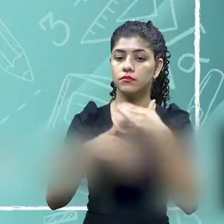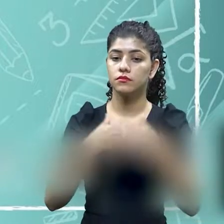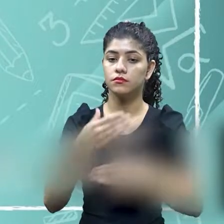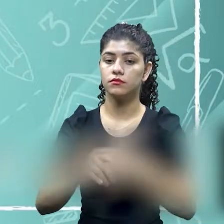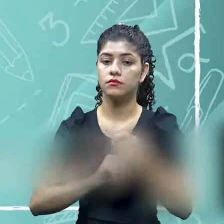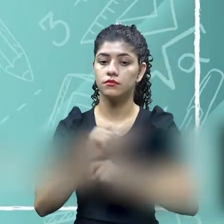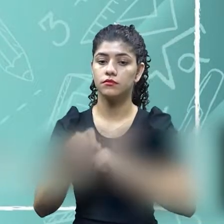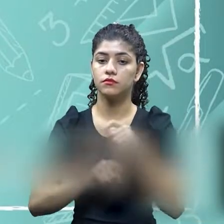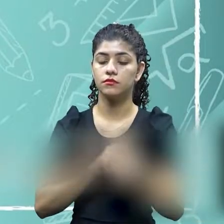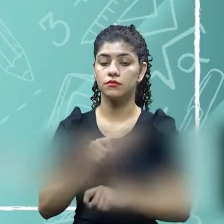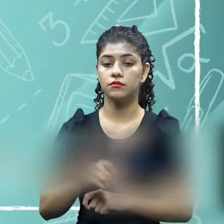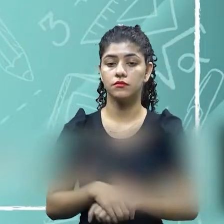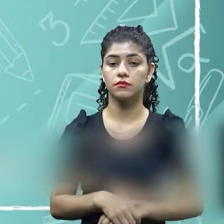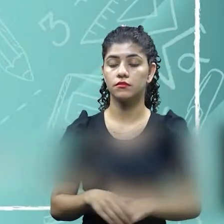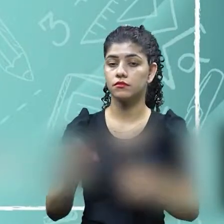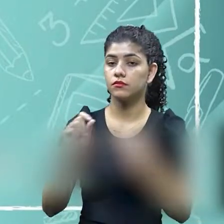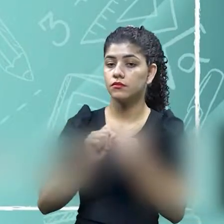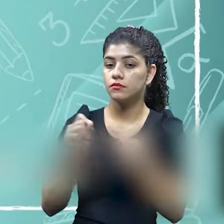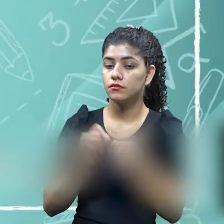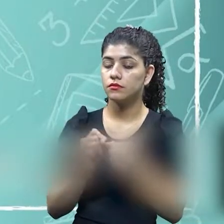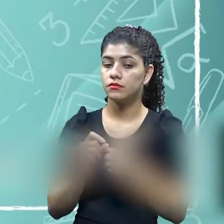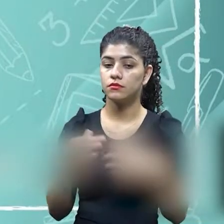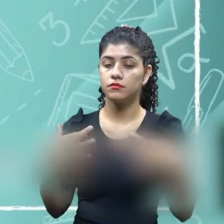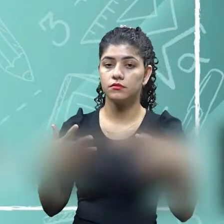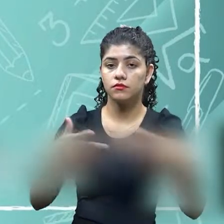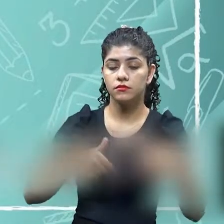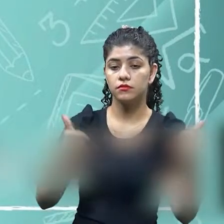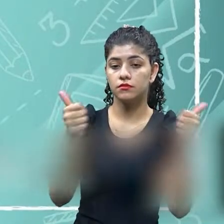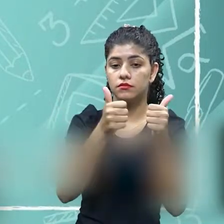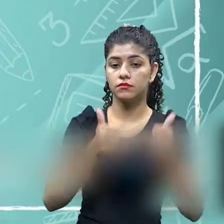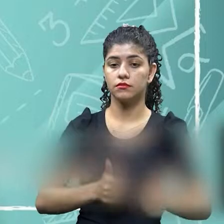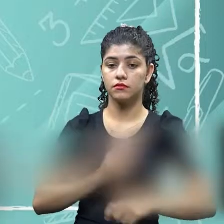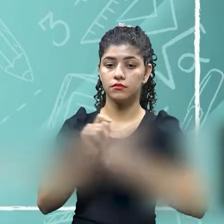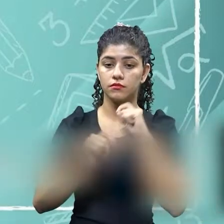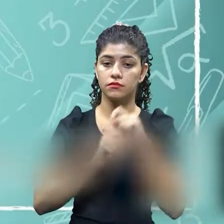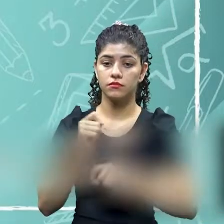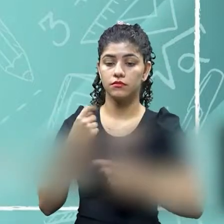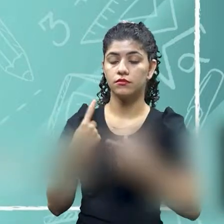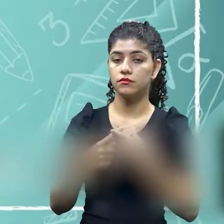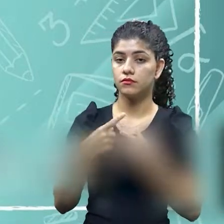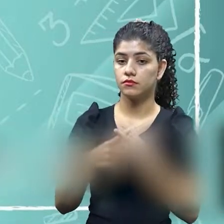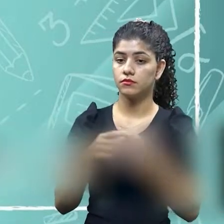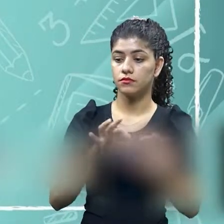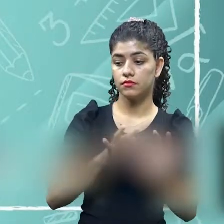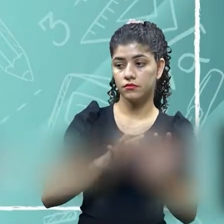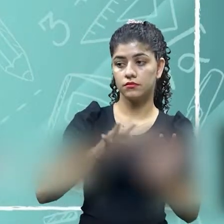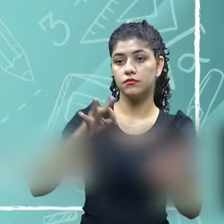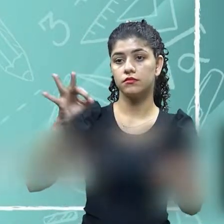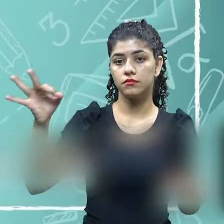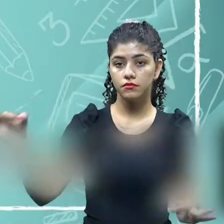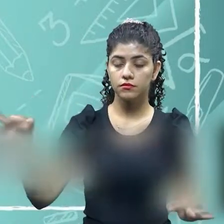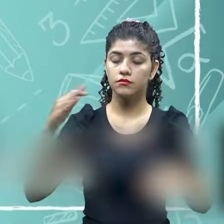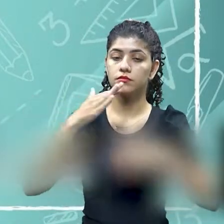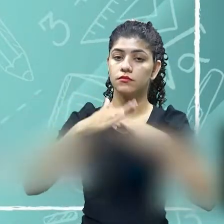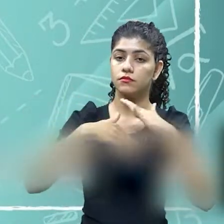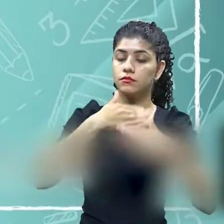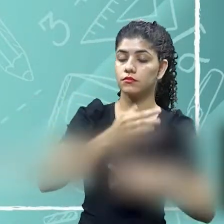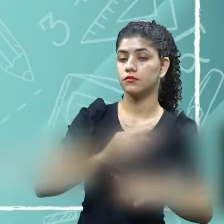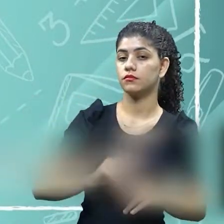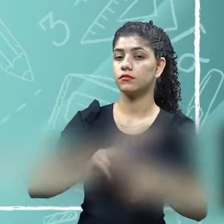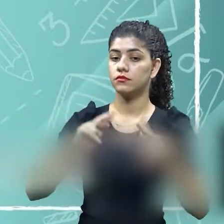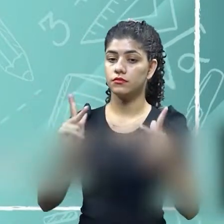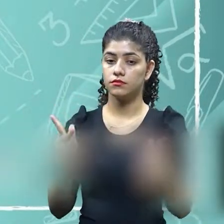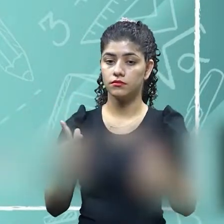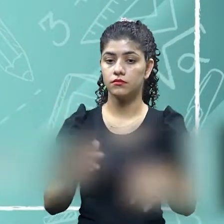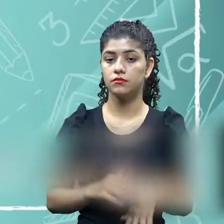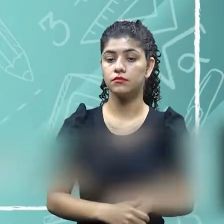seu processo de meio de modais e atividades. Tudo isso deve ser analisado, até porque as distâncias e os processos